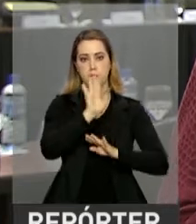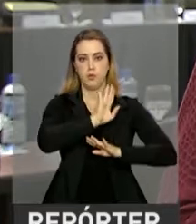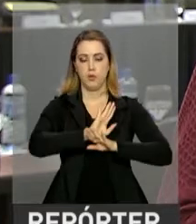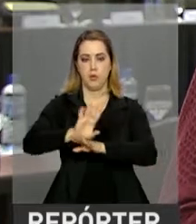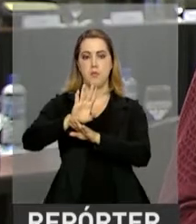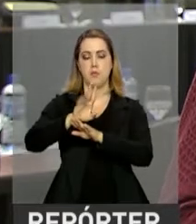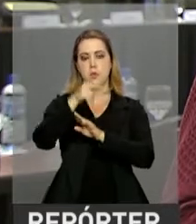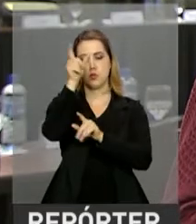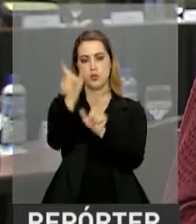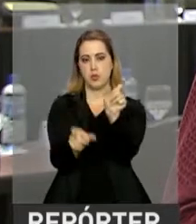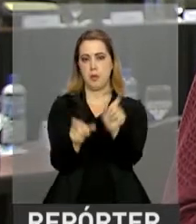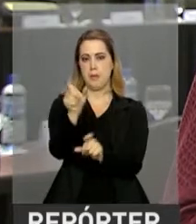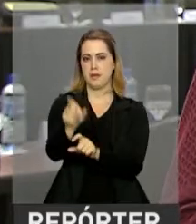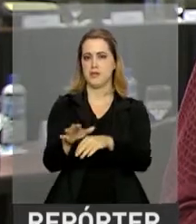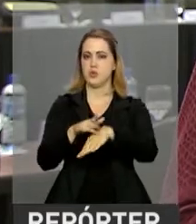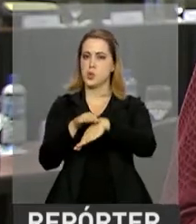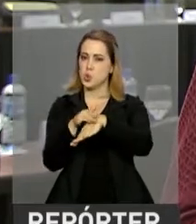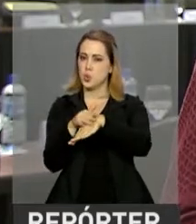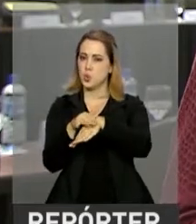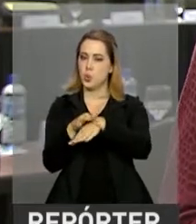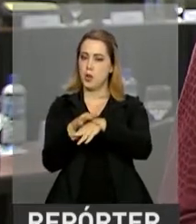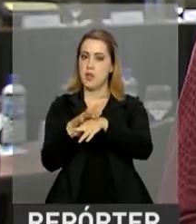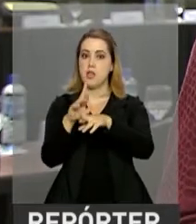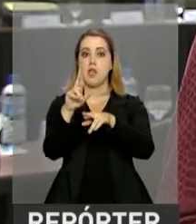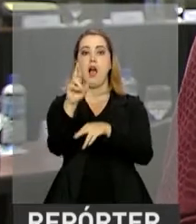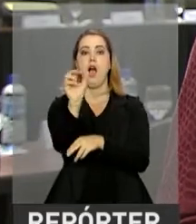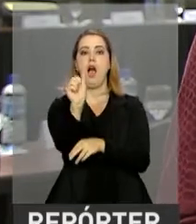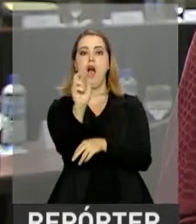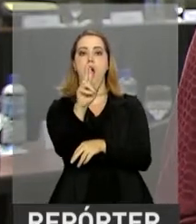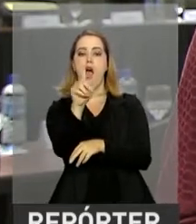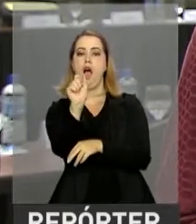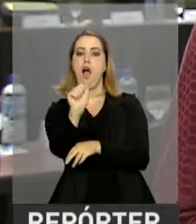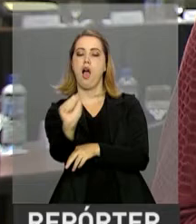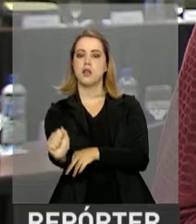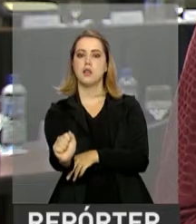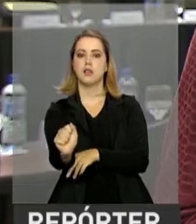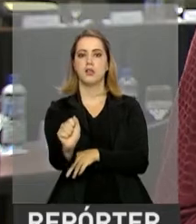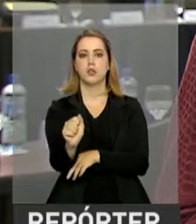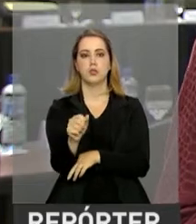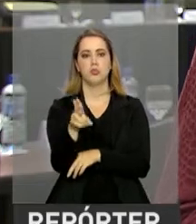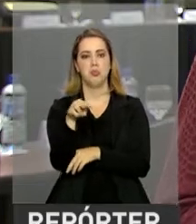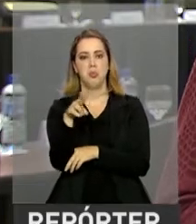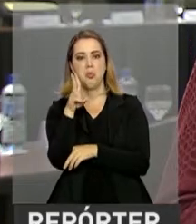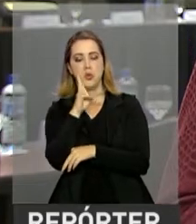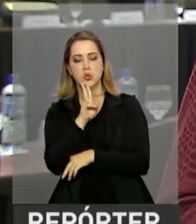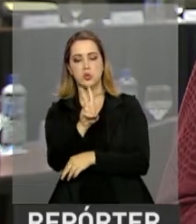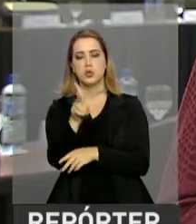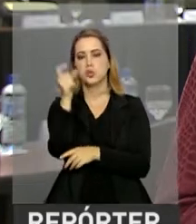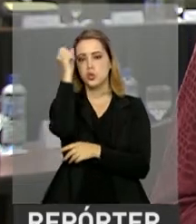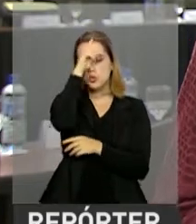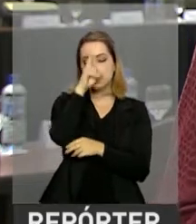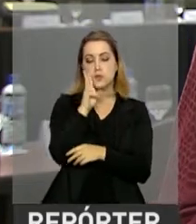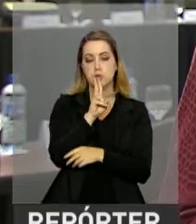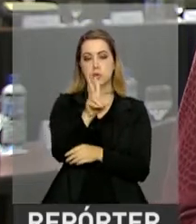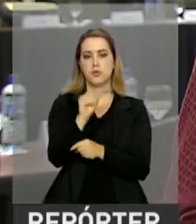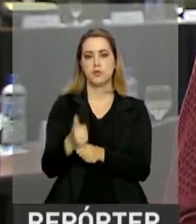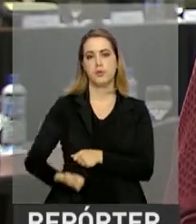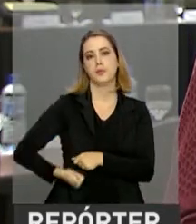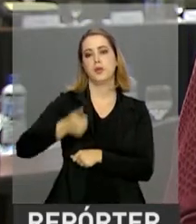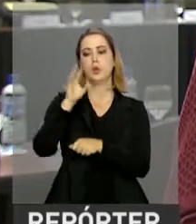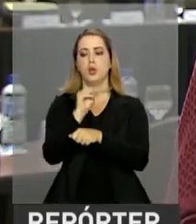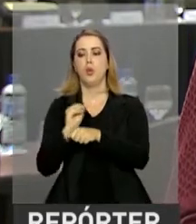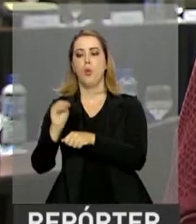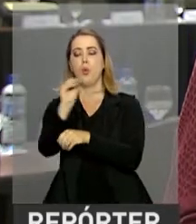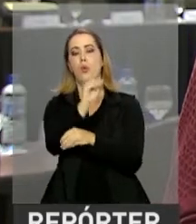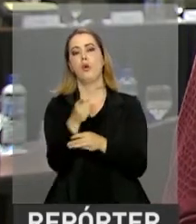doenças raras e negligenciadas e assim a expectativa do governo é aumentar a assistência a essa população e diminuir a